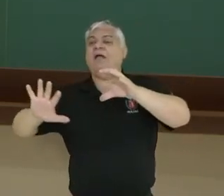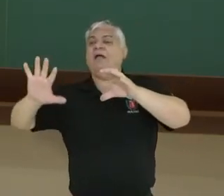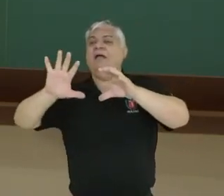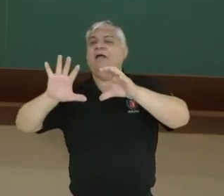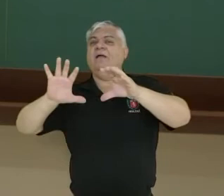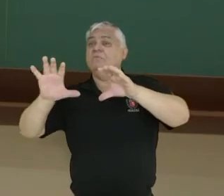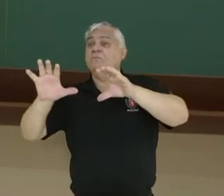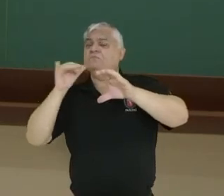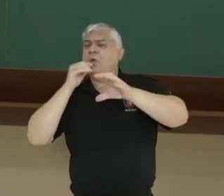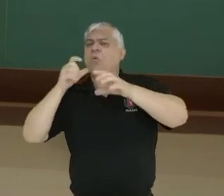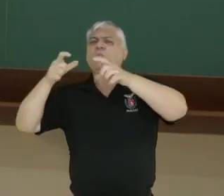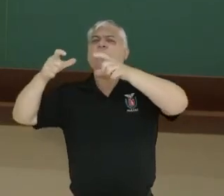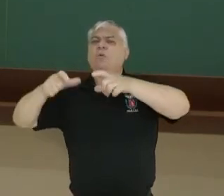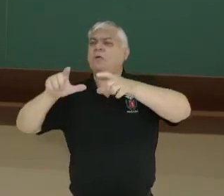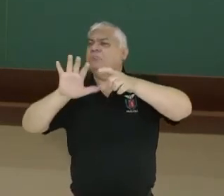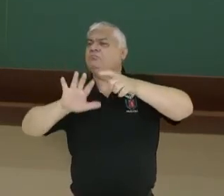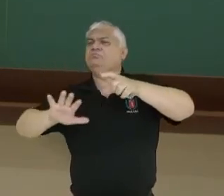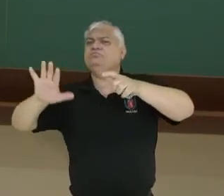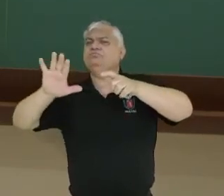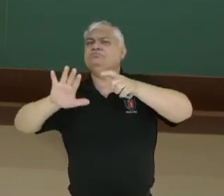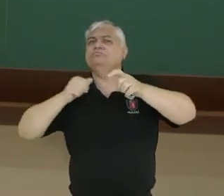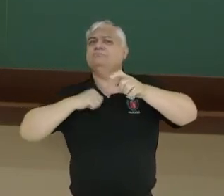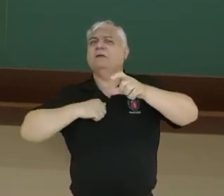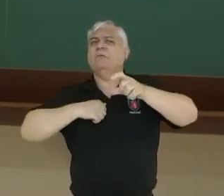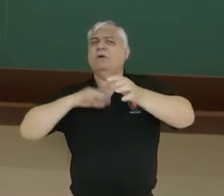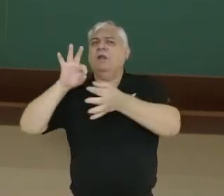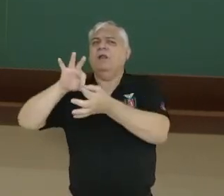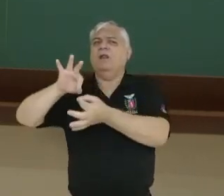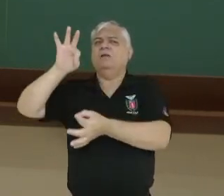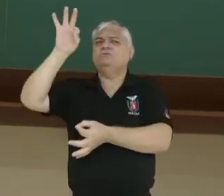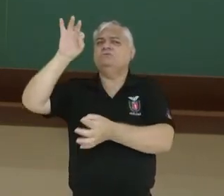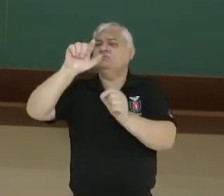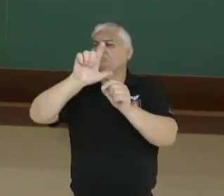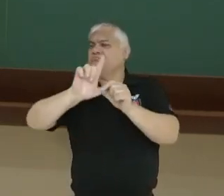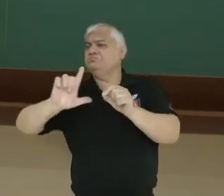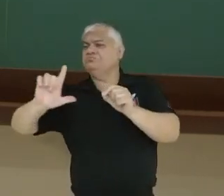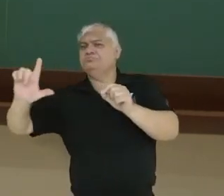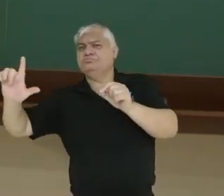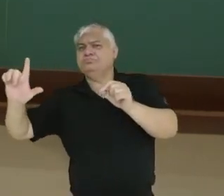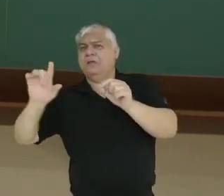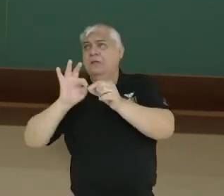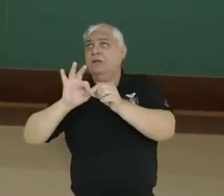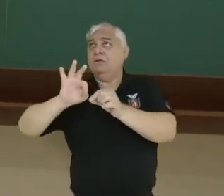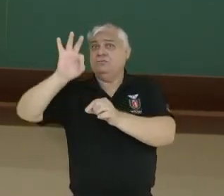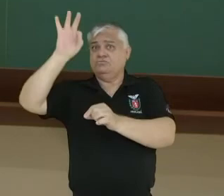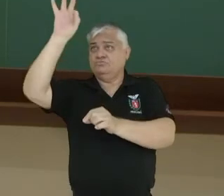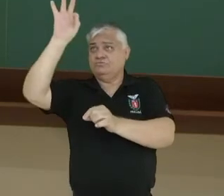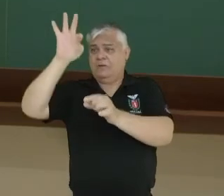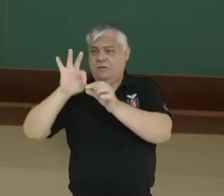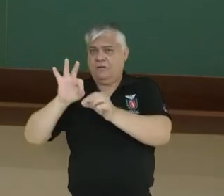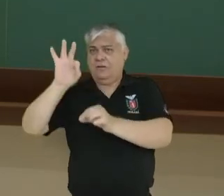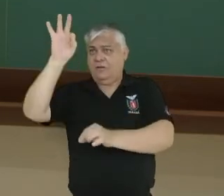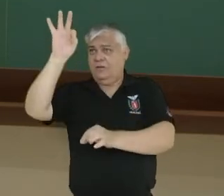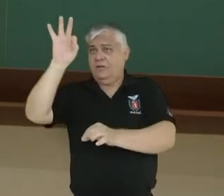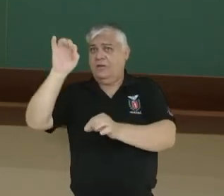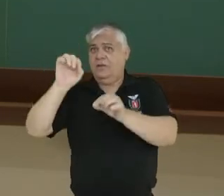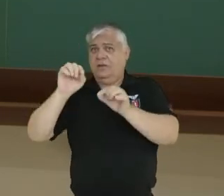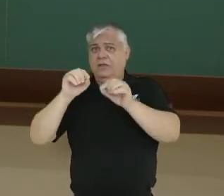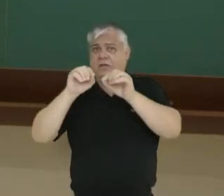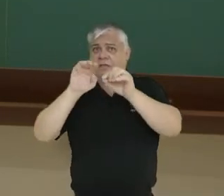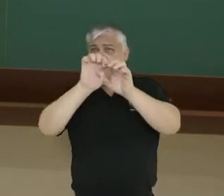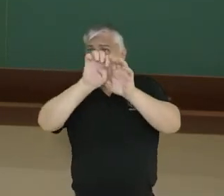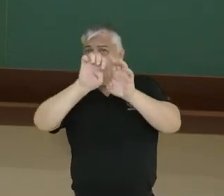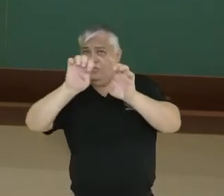latitudinal, ou seja, qual é a latitude desse lugar? O que é a latitude? É a distância daquele lugar em relação à linha